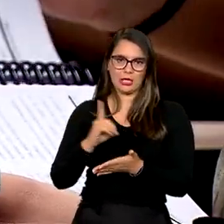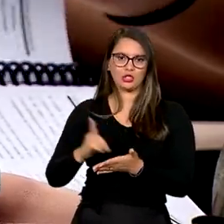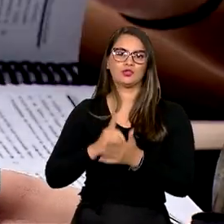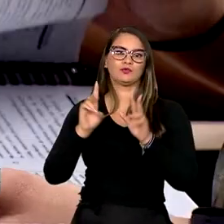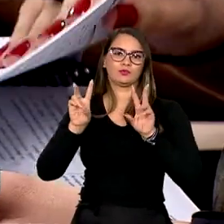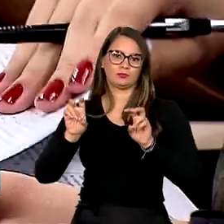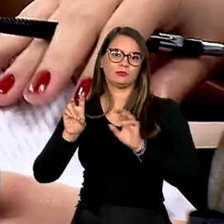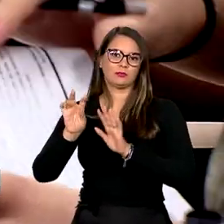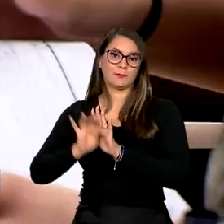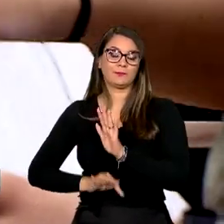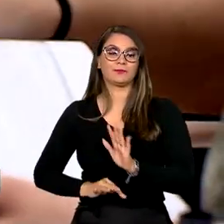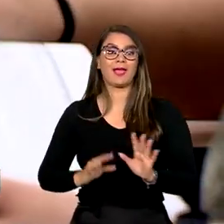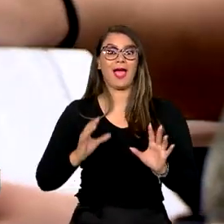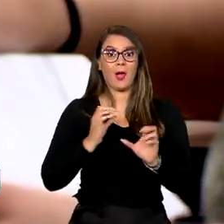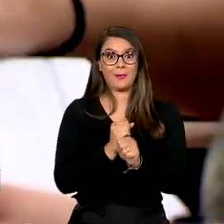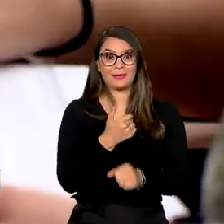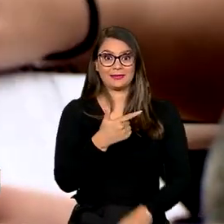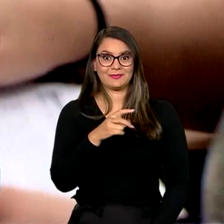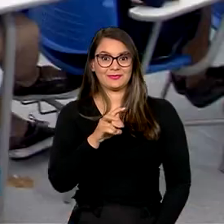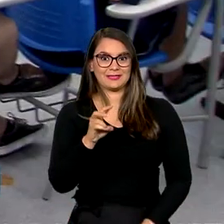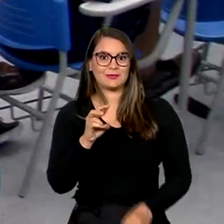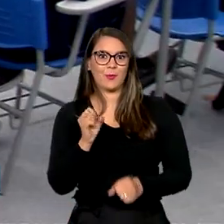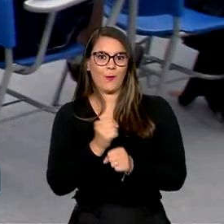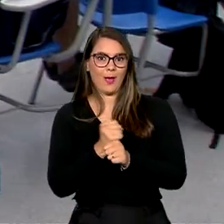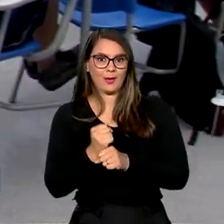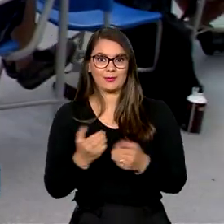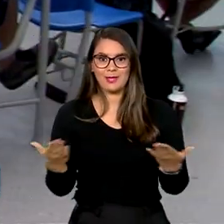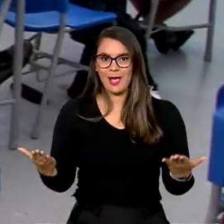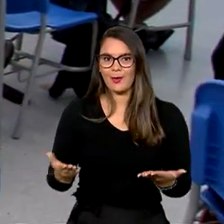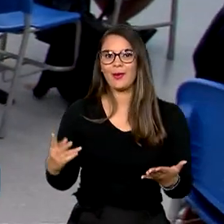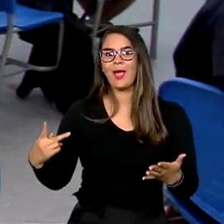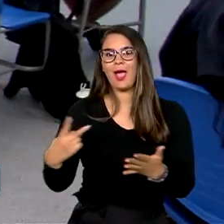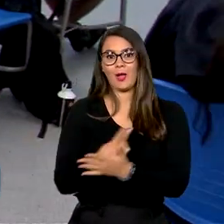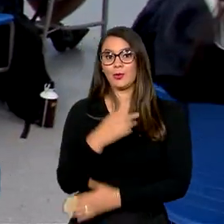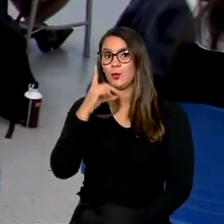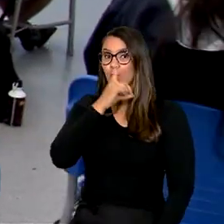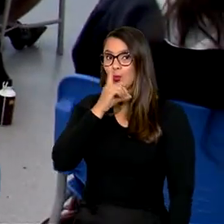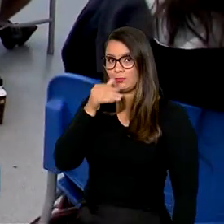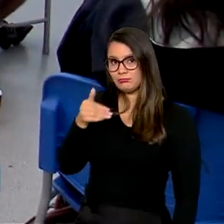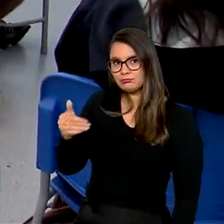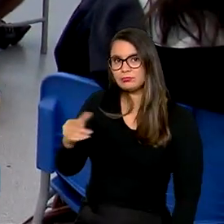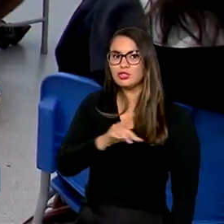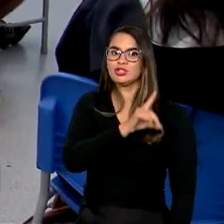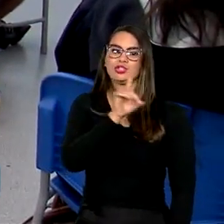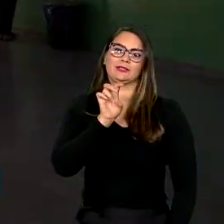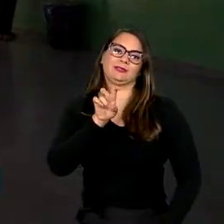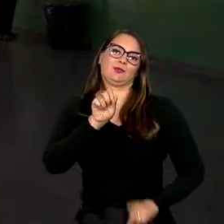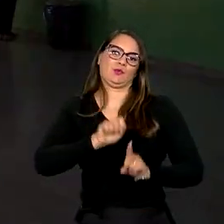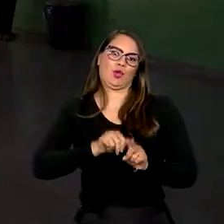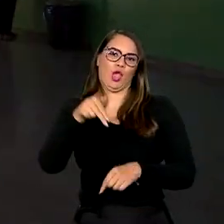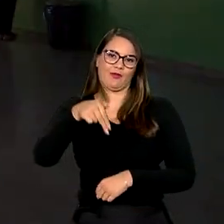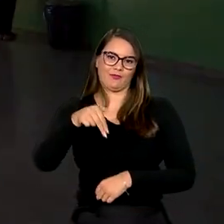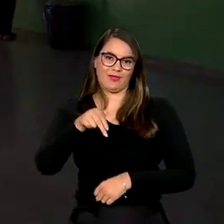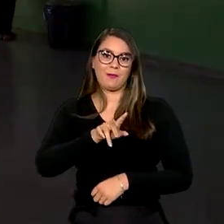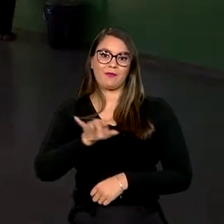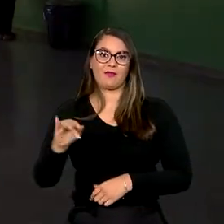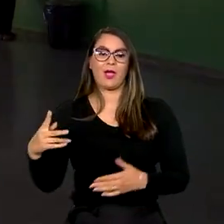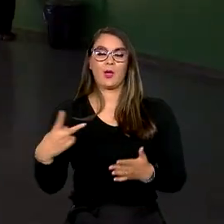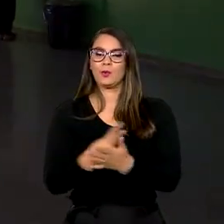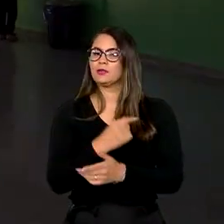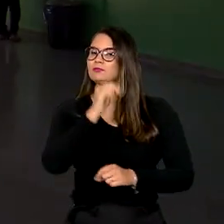Enem que completa 25 anos nesta edição acontece nesse próximo domingo dia 5 de novembro e será aplicada em todo